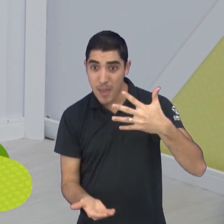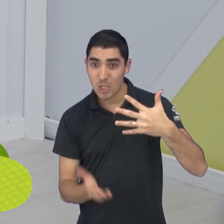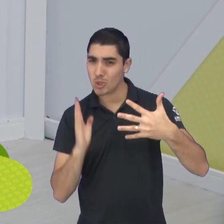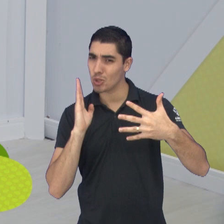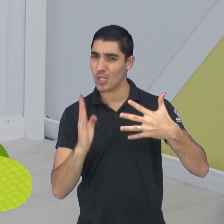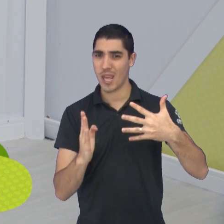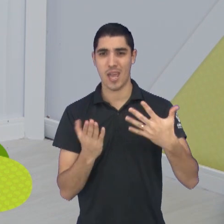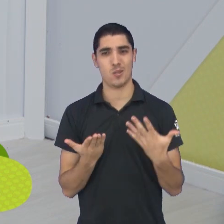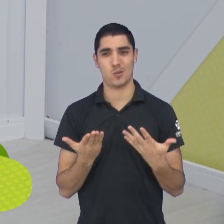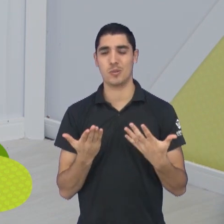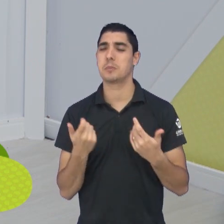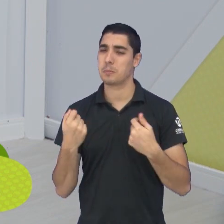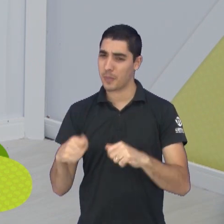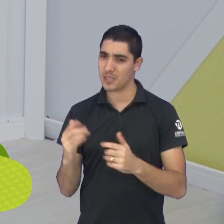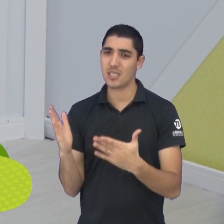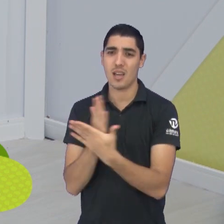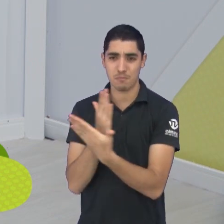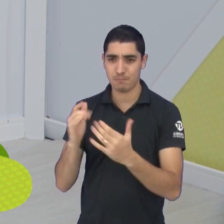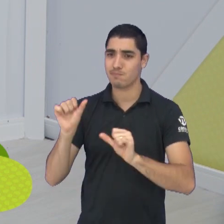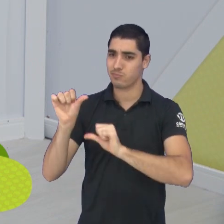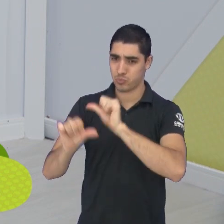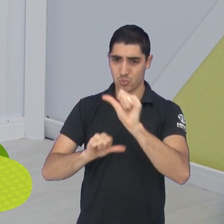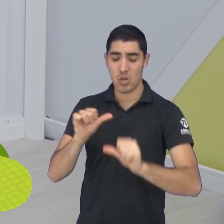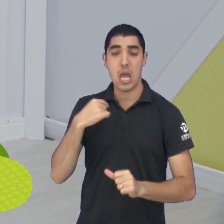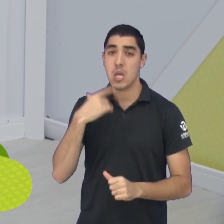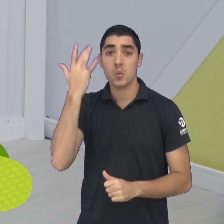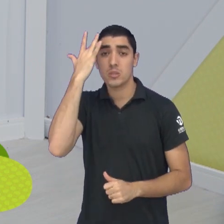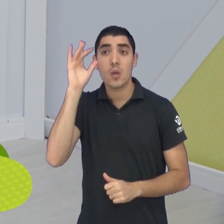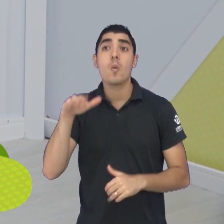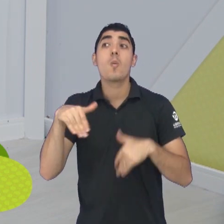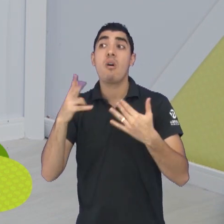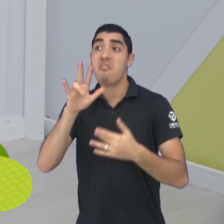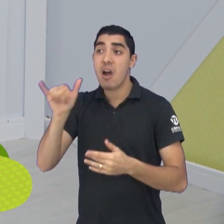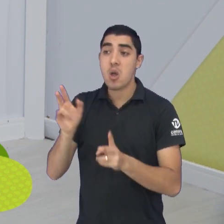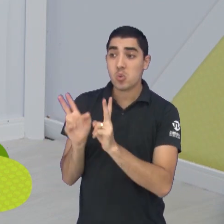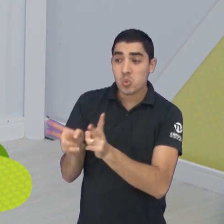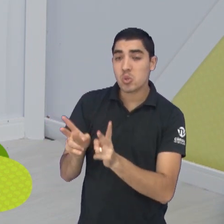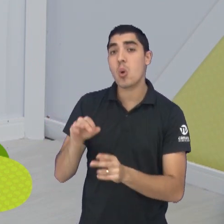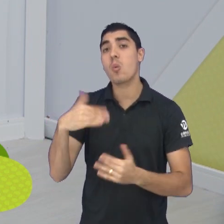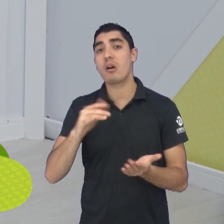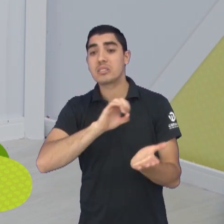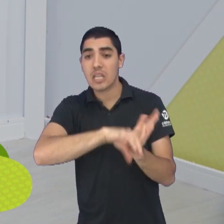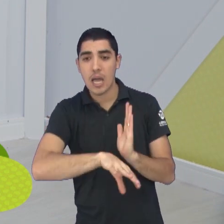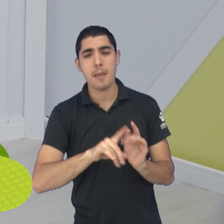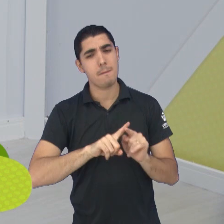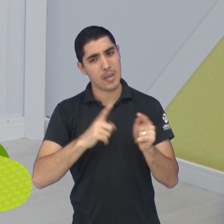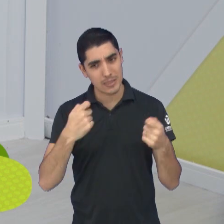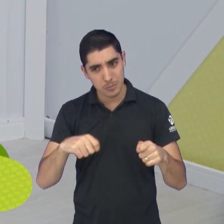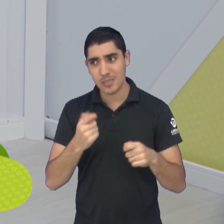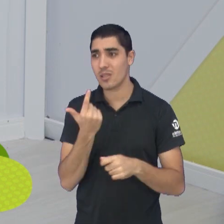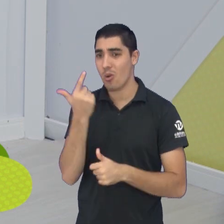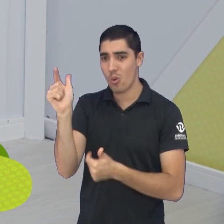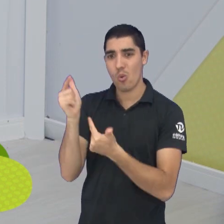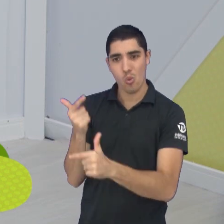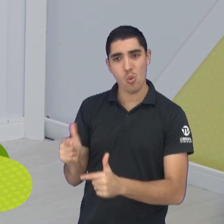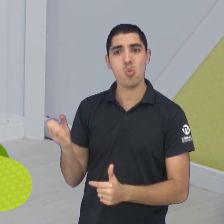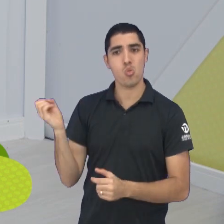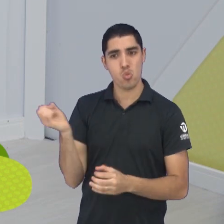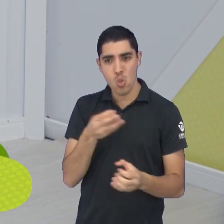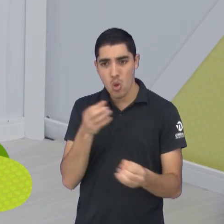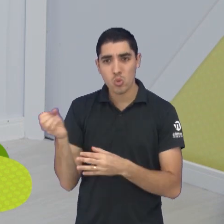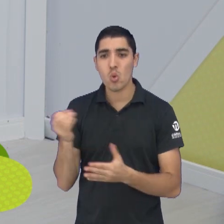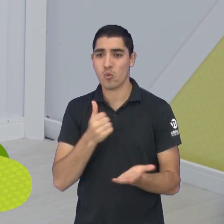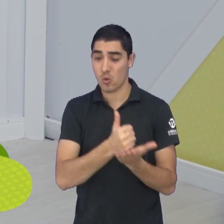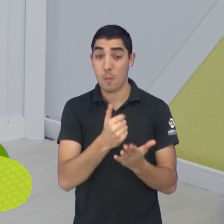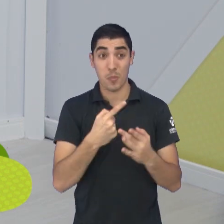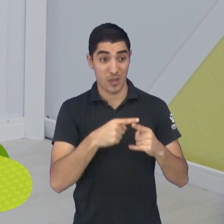modificar. Algumas peças, não sei dizer quais peças vão sair, quais peças vão chegar, mas precisa chegar algumas peças, porque em teoria o Campeonato Brasileiro